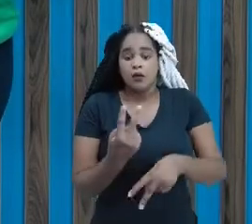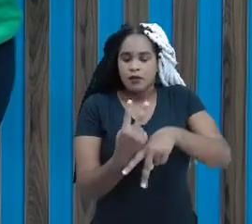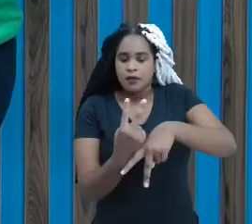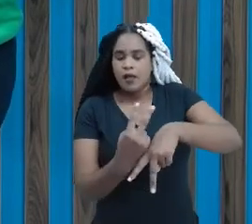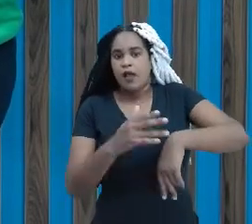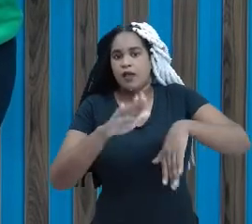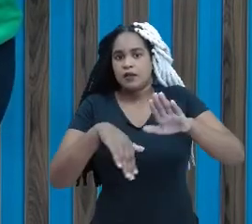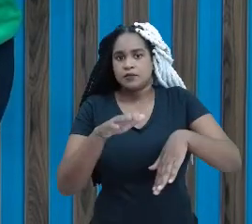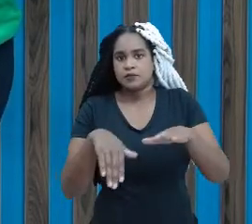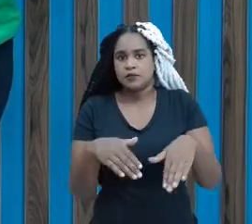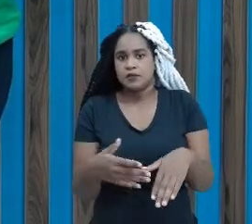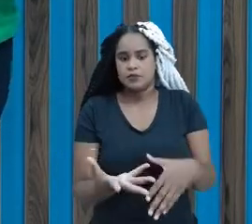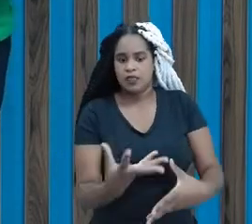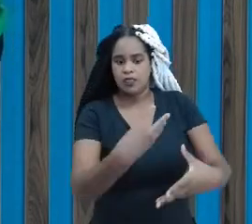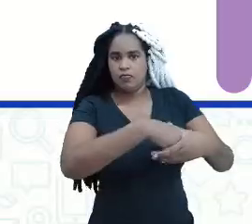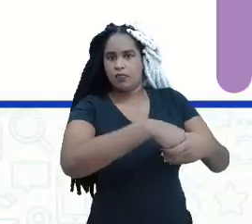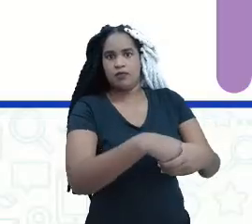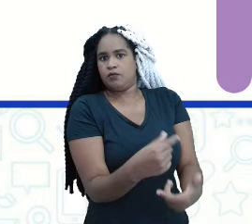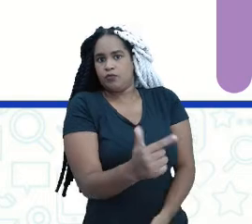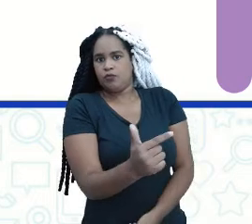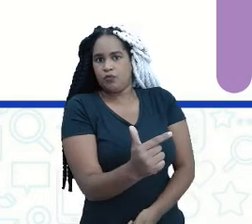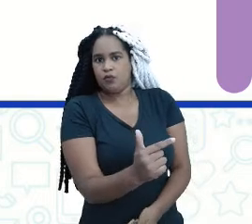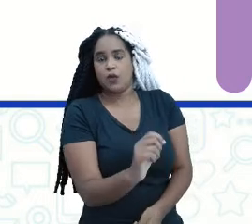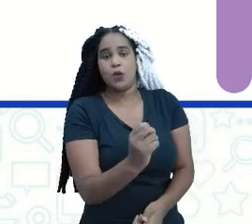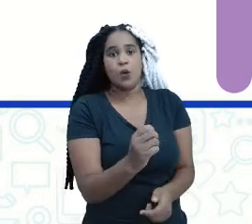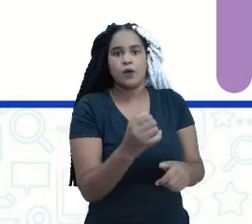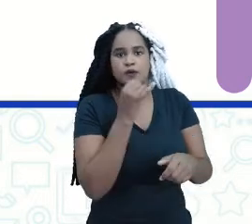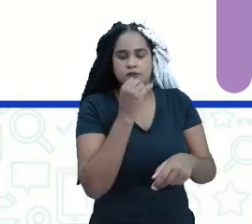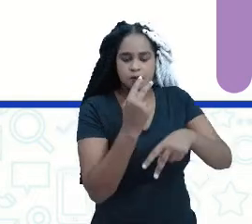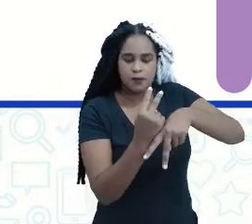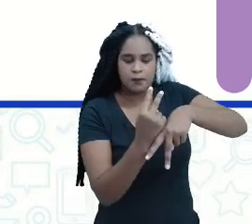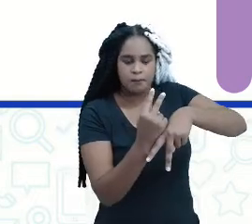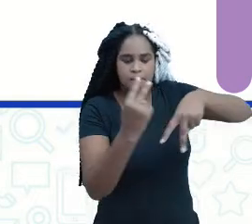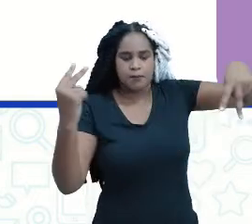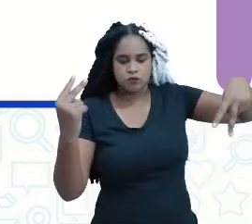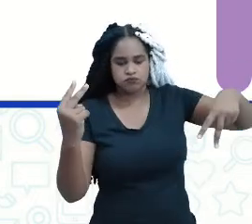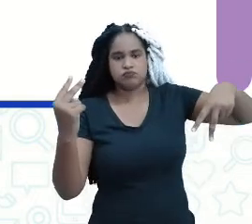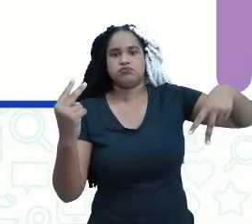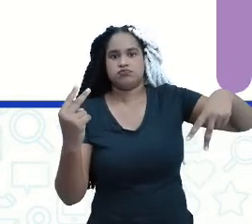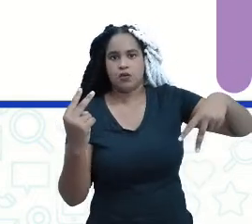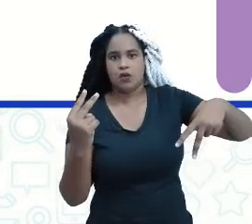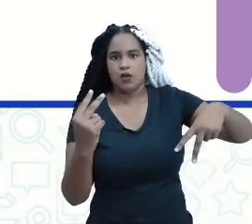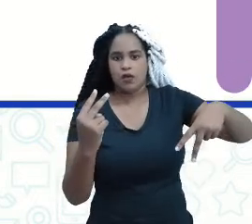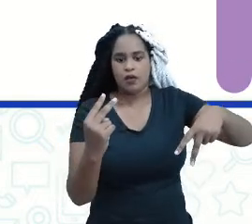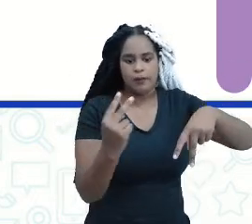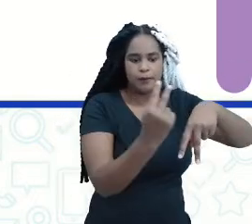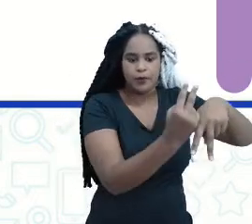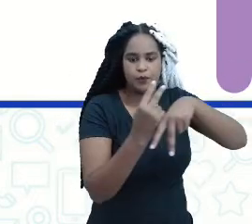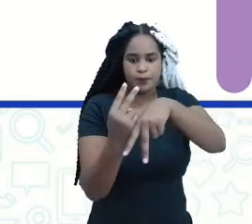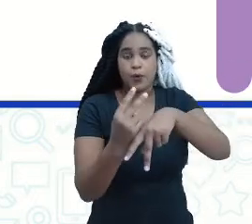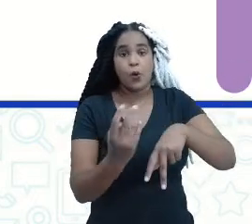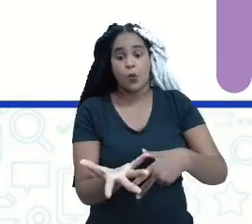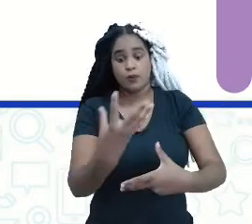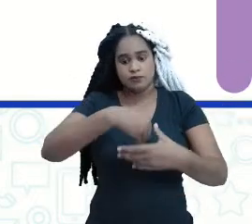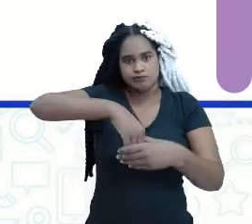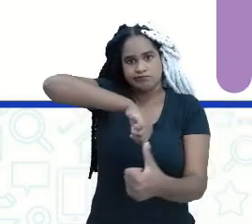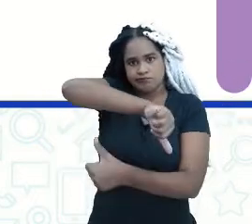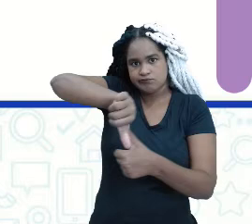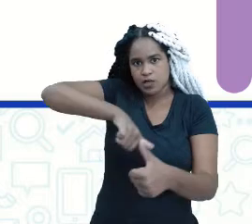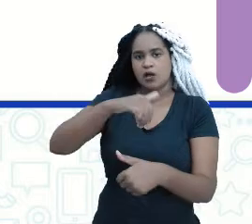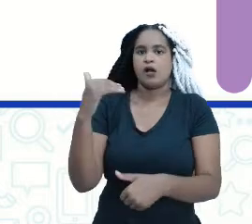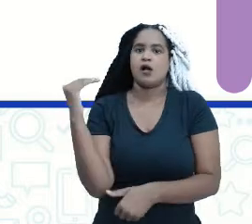está presente no cariótipo, ou parte dele foi duplicada, ou parte dele está alterada. E